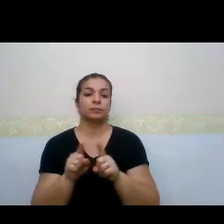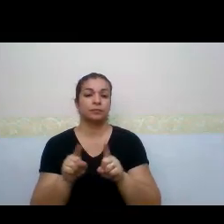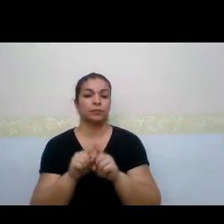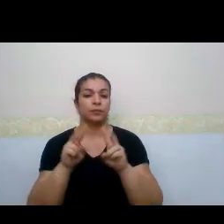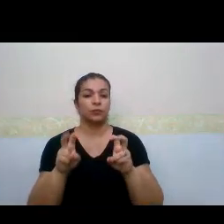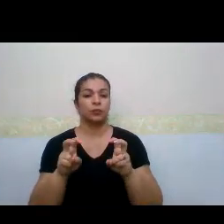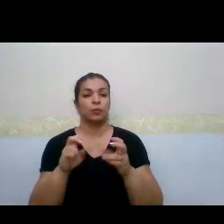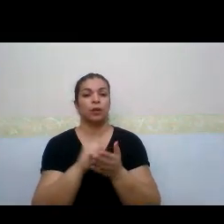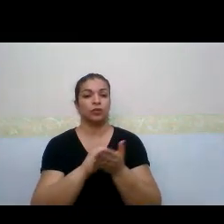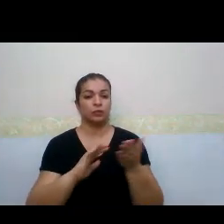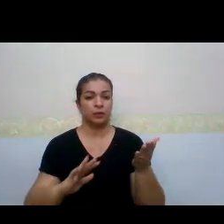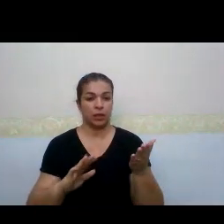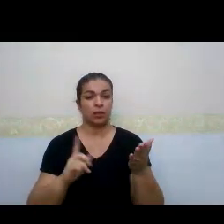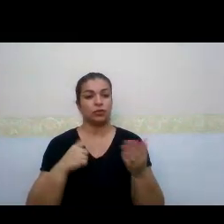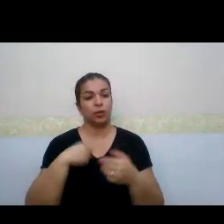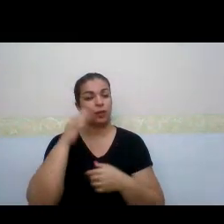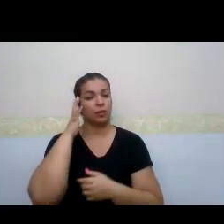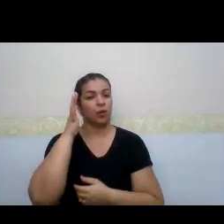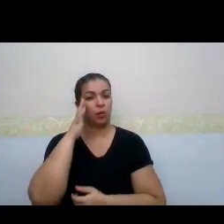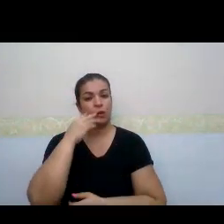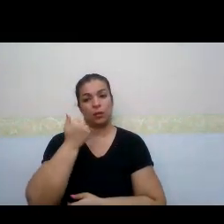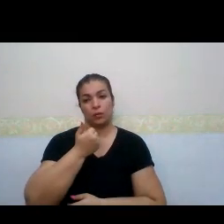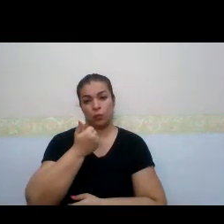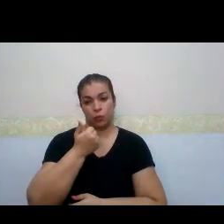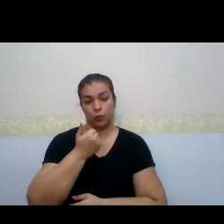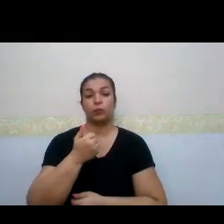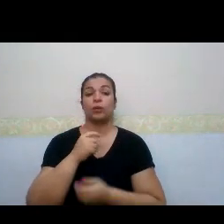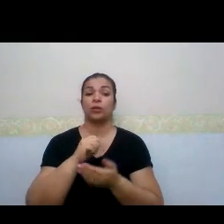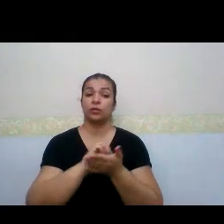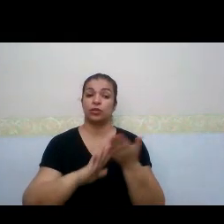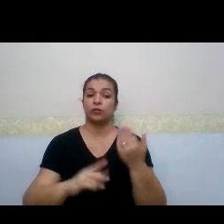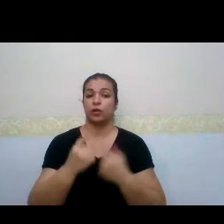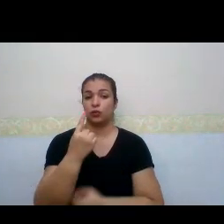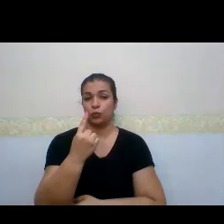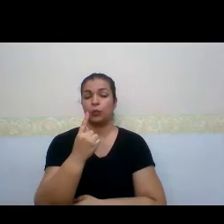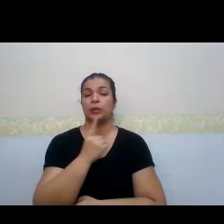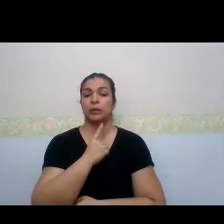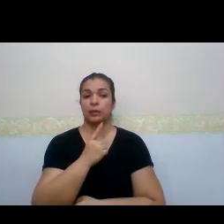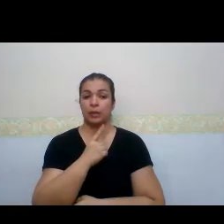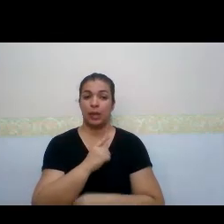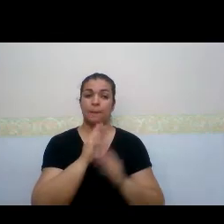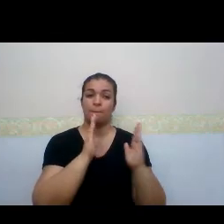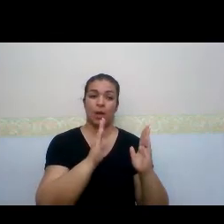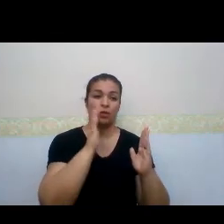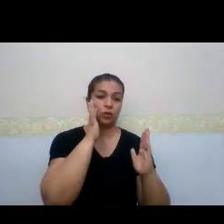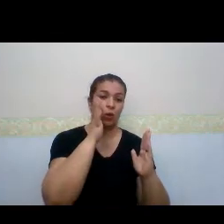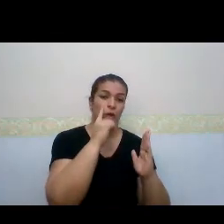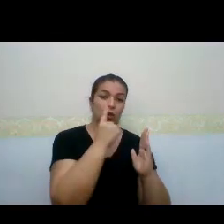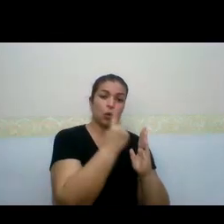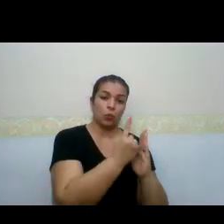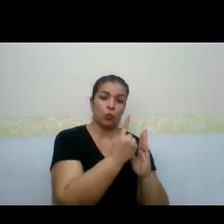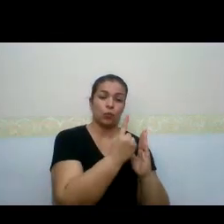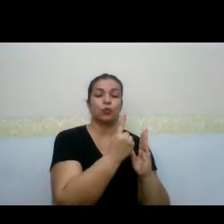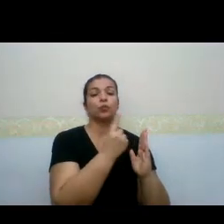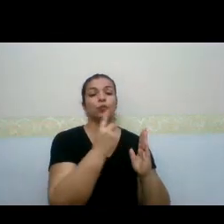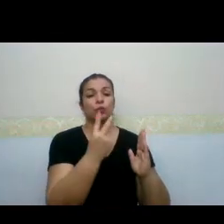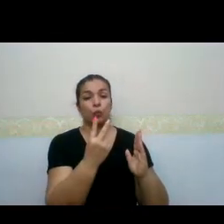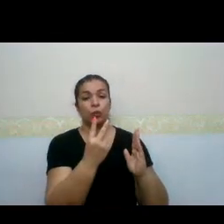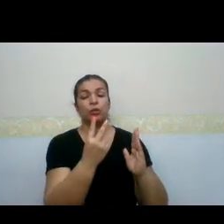da parte teórica 1, a nossa atividade 1 ela é dividida em parte teórica 1, 2 e parte